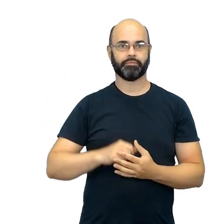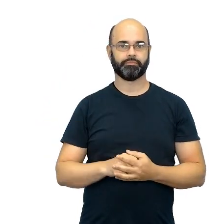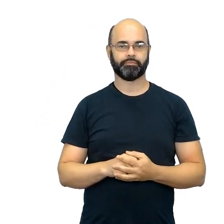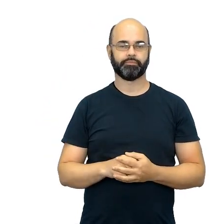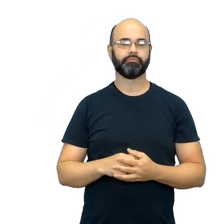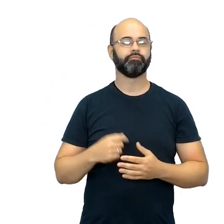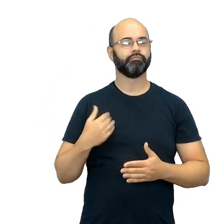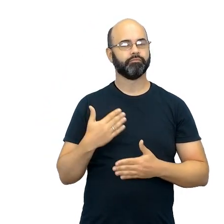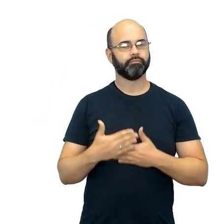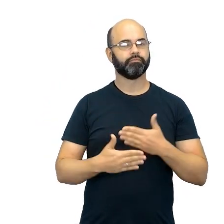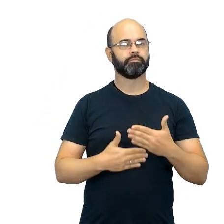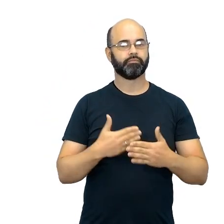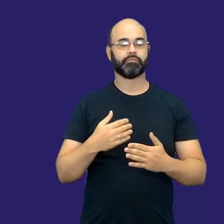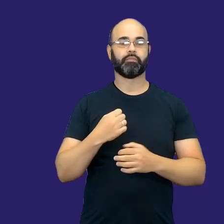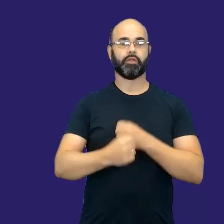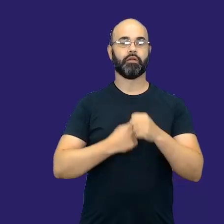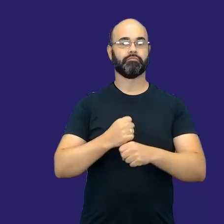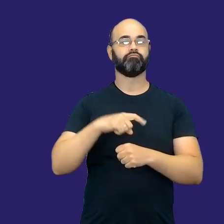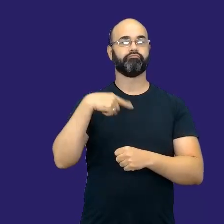trajetória no ano seguinte.